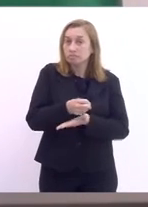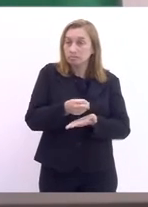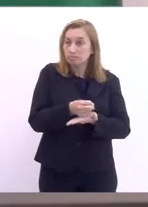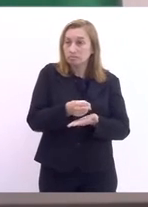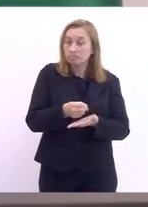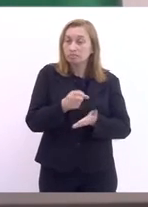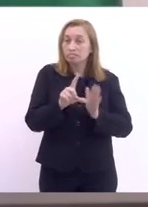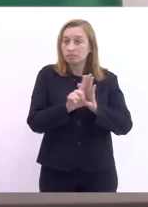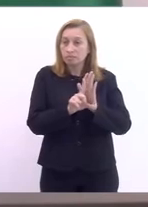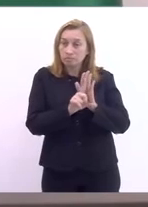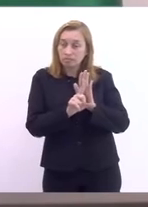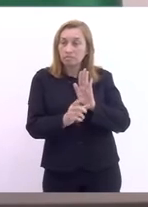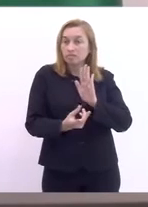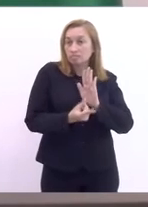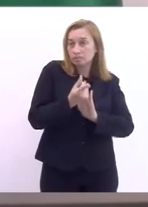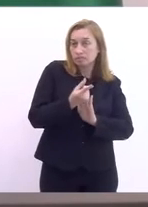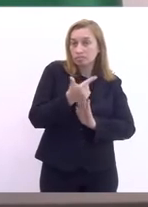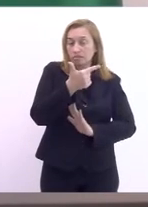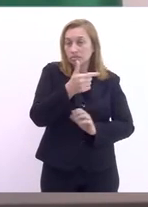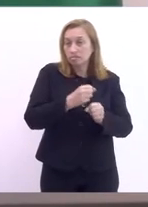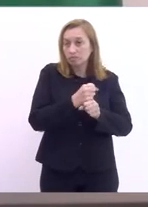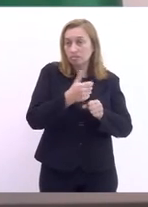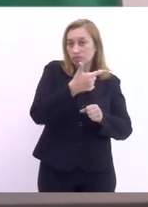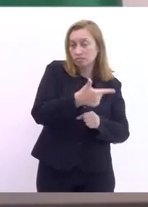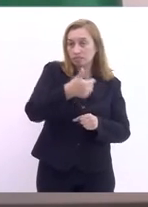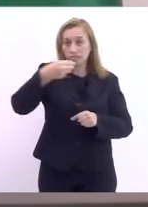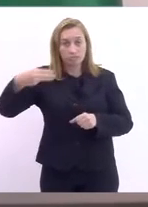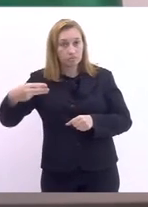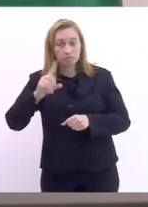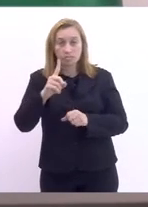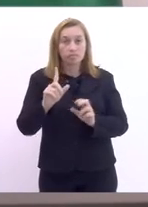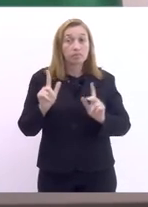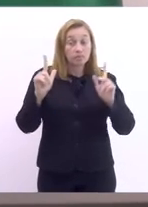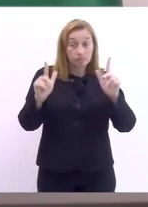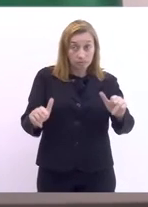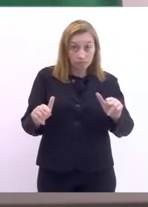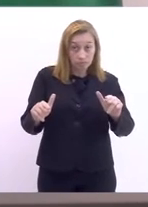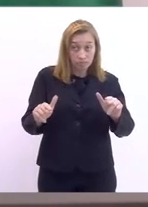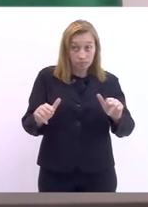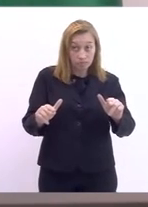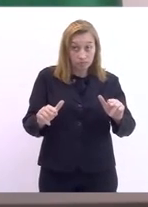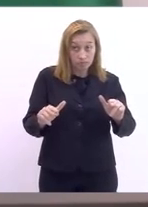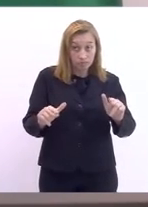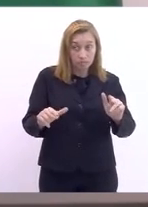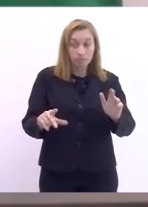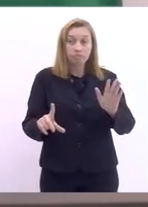23 não eram iguais aos eixos da LDO de